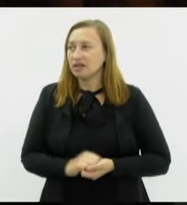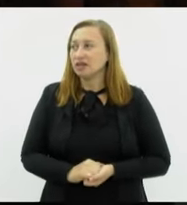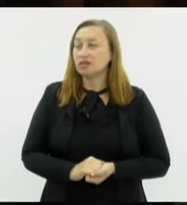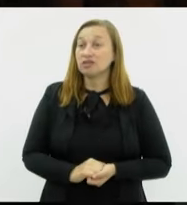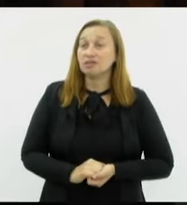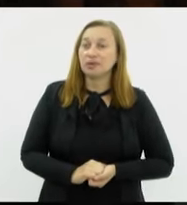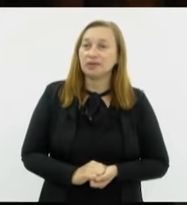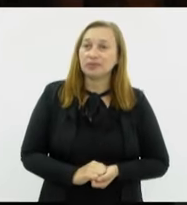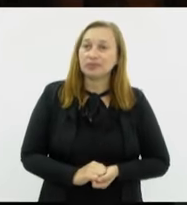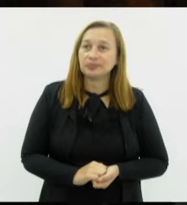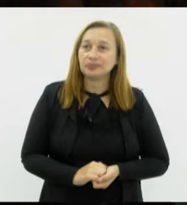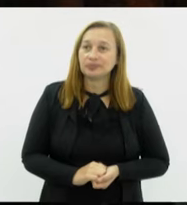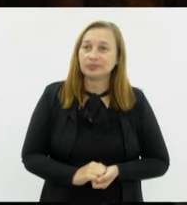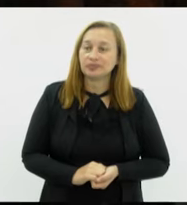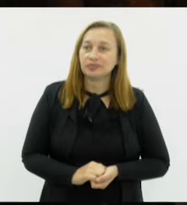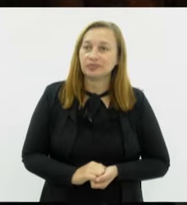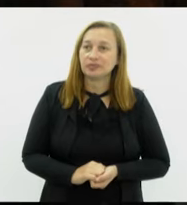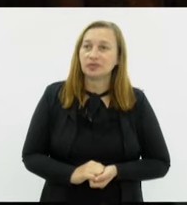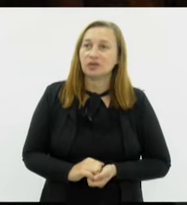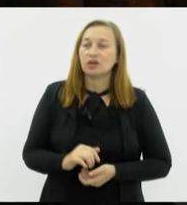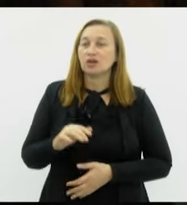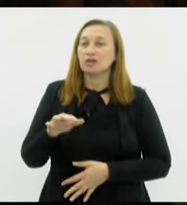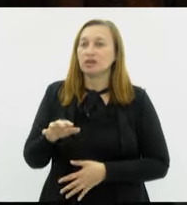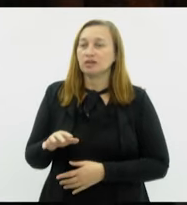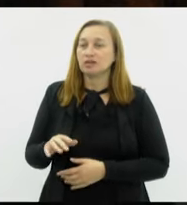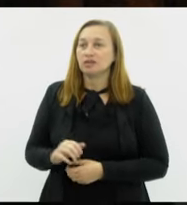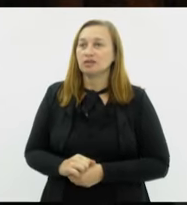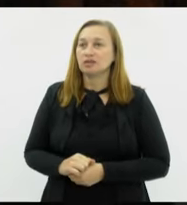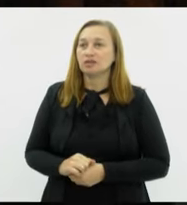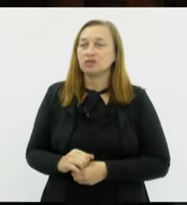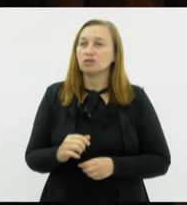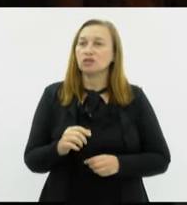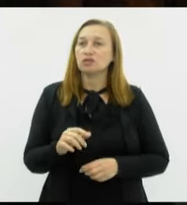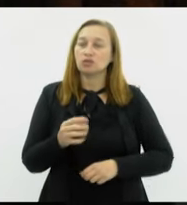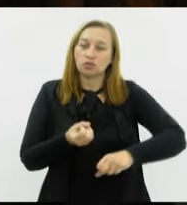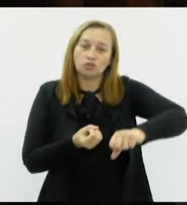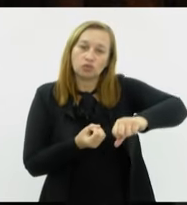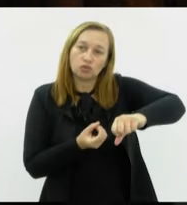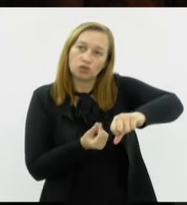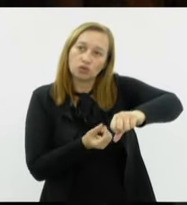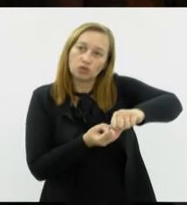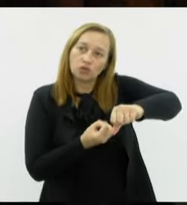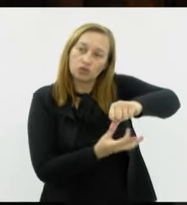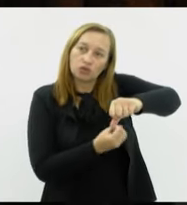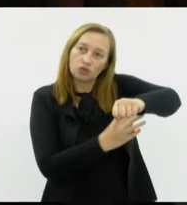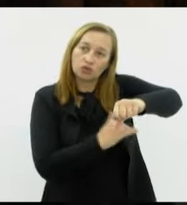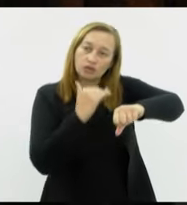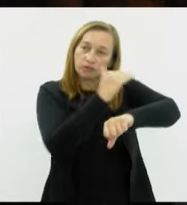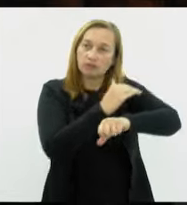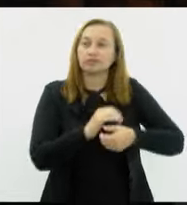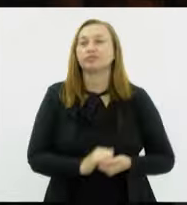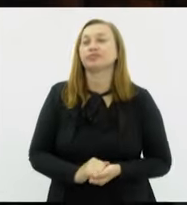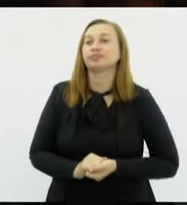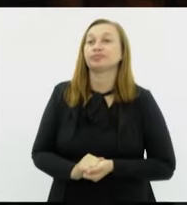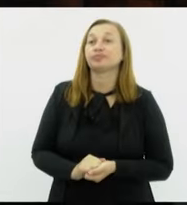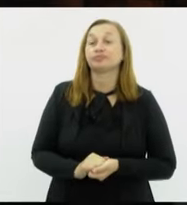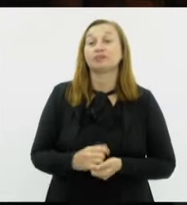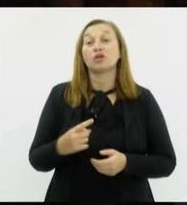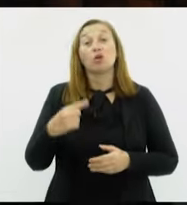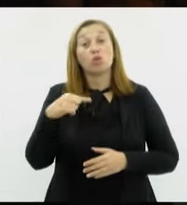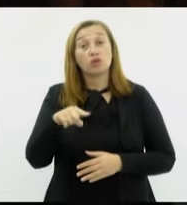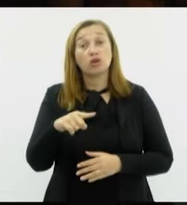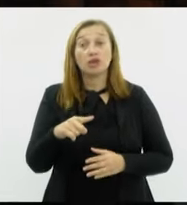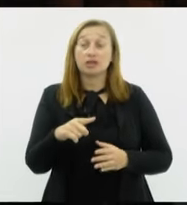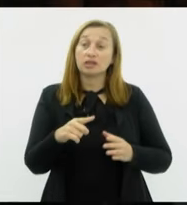nem para Fundo Soberano, nem para Rio Previdência. O que está carimbado de ir para a educação e para a saúde tem que ir